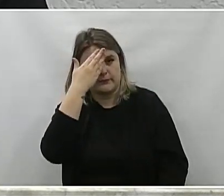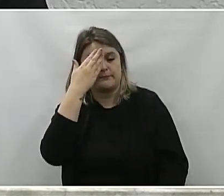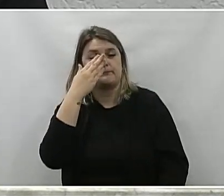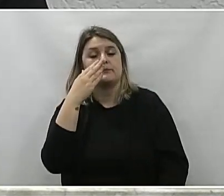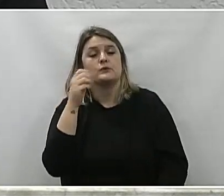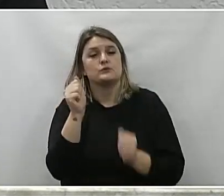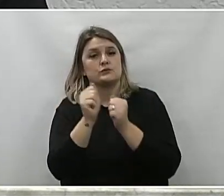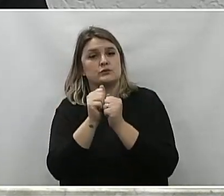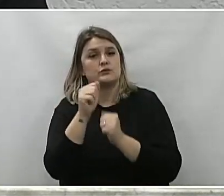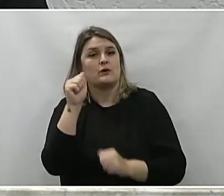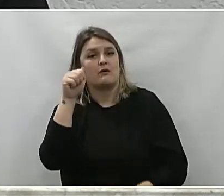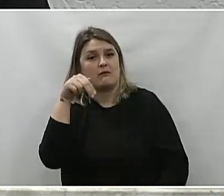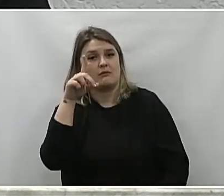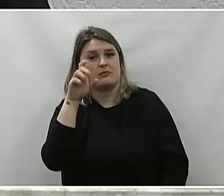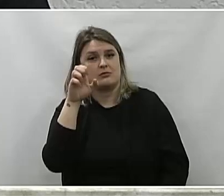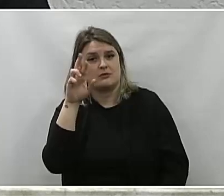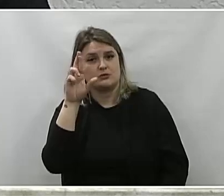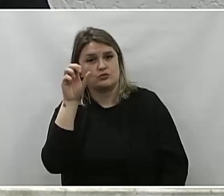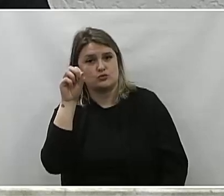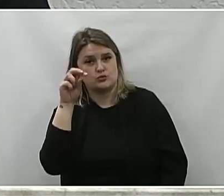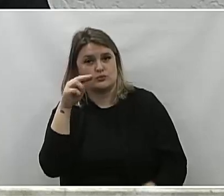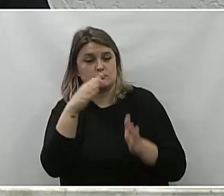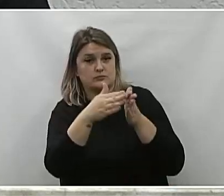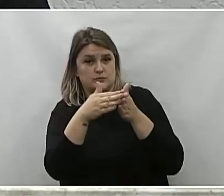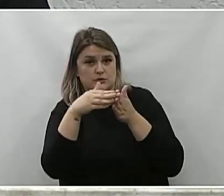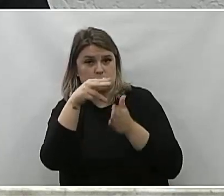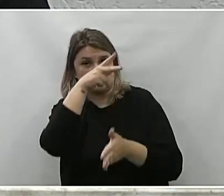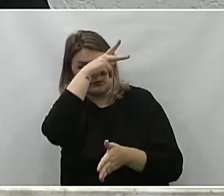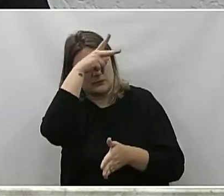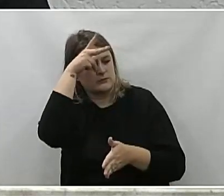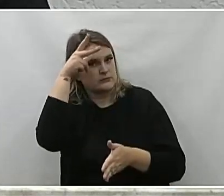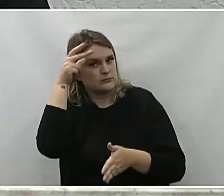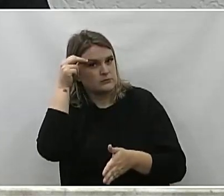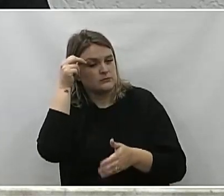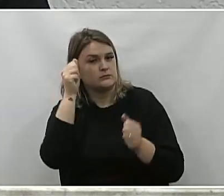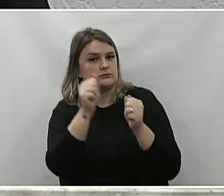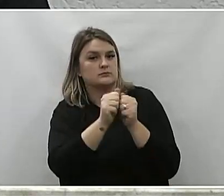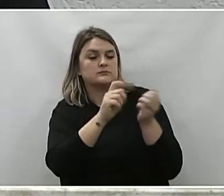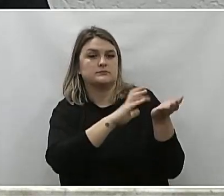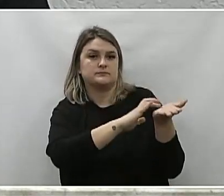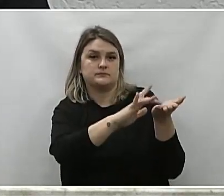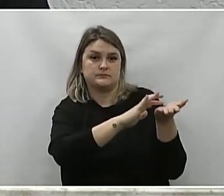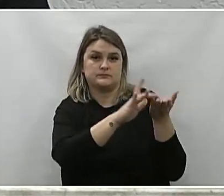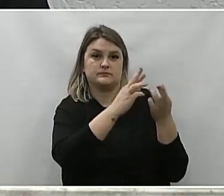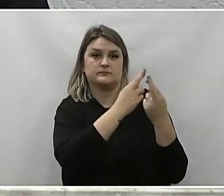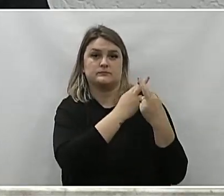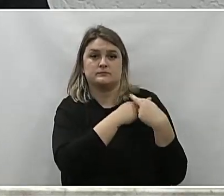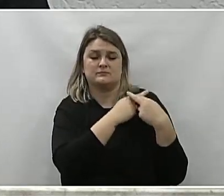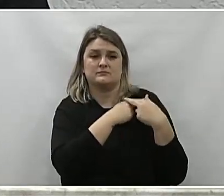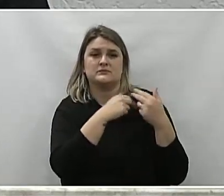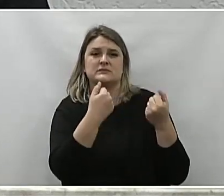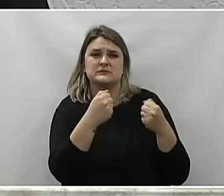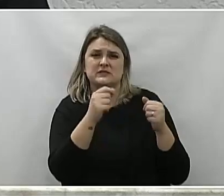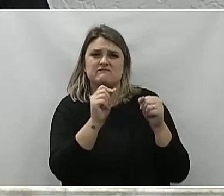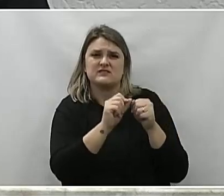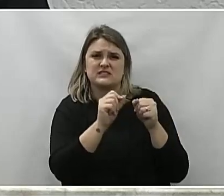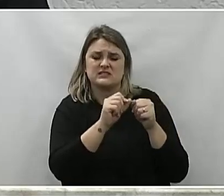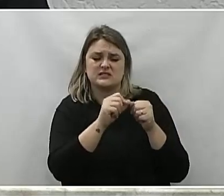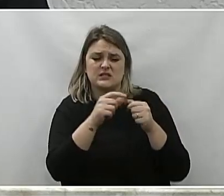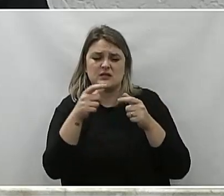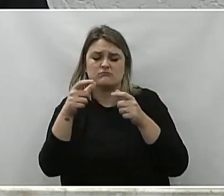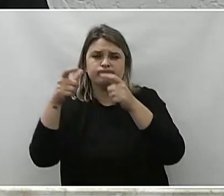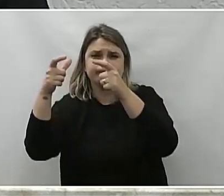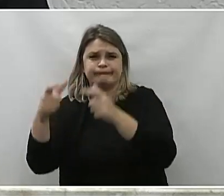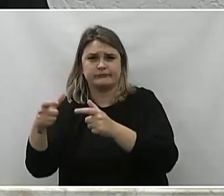Melo Neto Anderson Crippa Luís Cardoso ao poder executivo Municipal juntamente com a secretaria competente possa instalar um ponto de